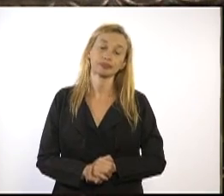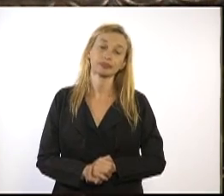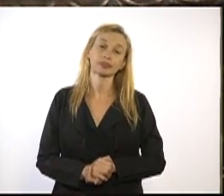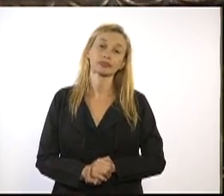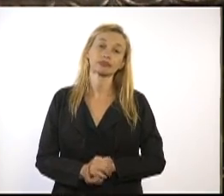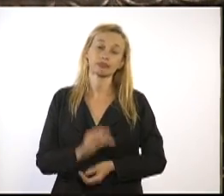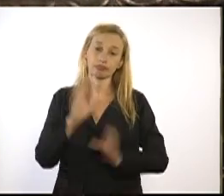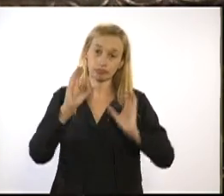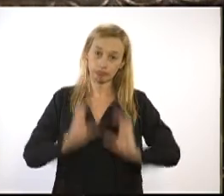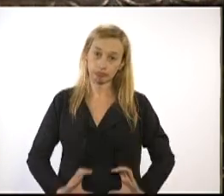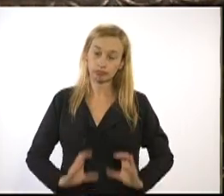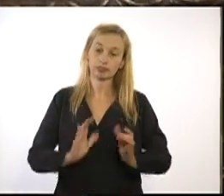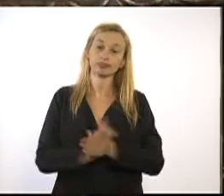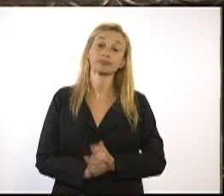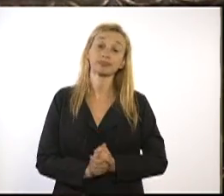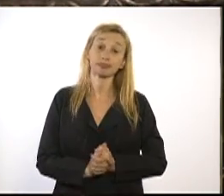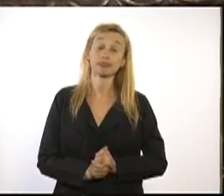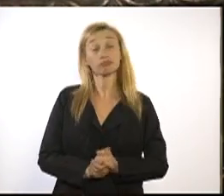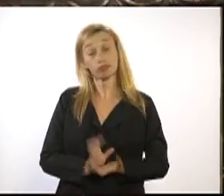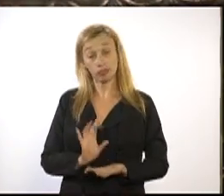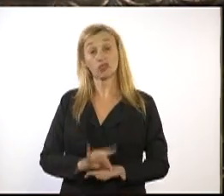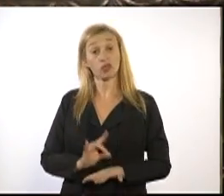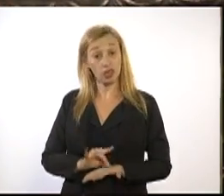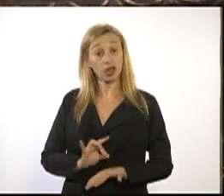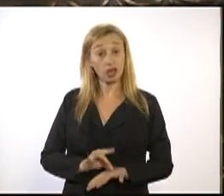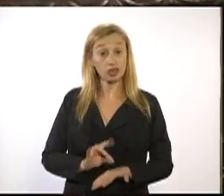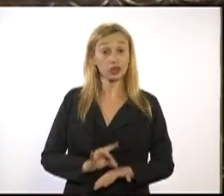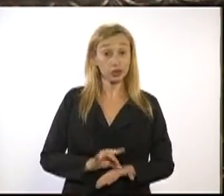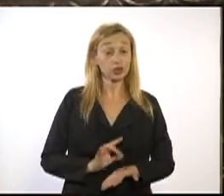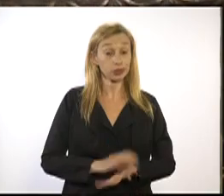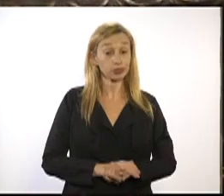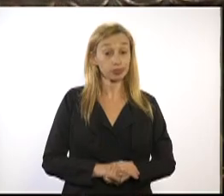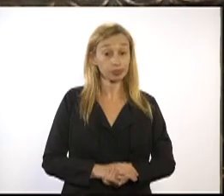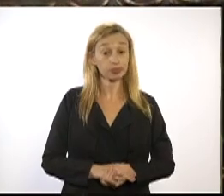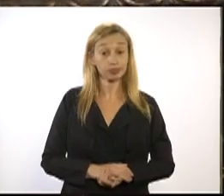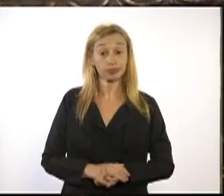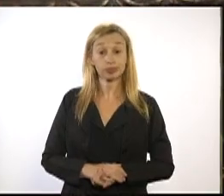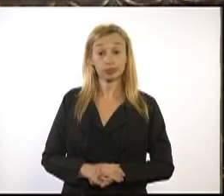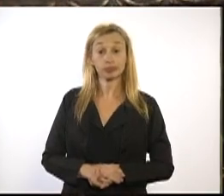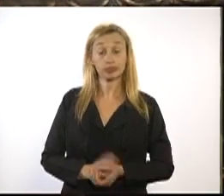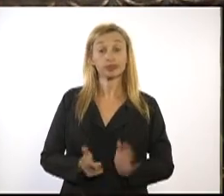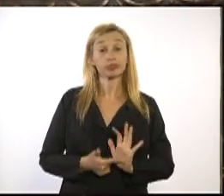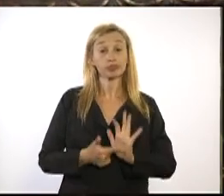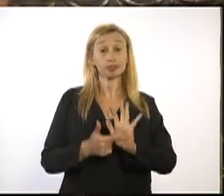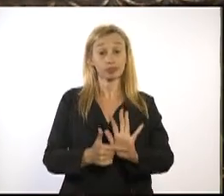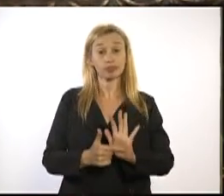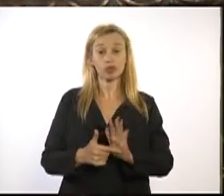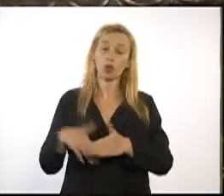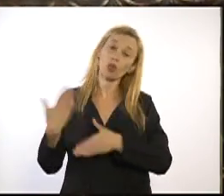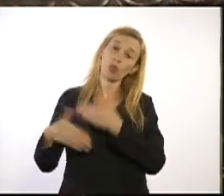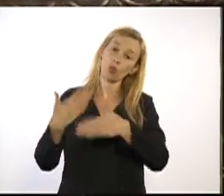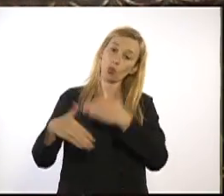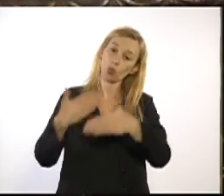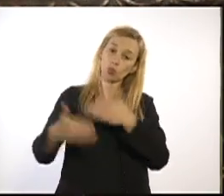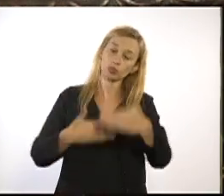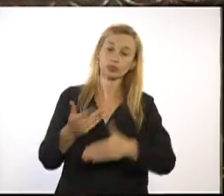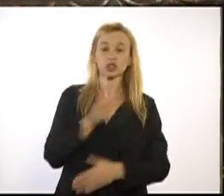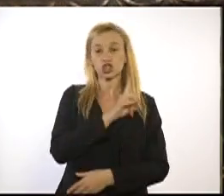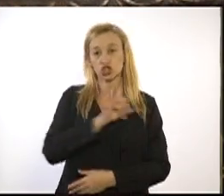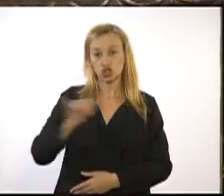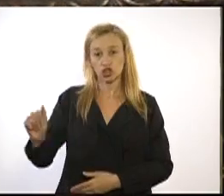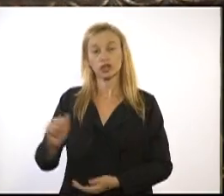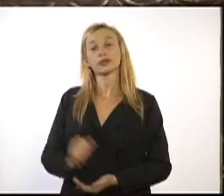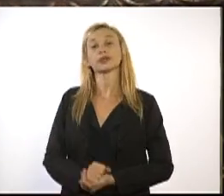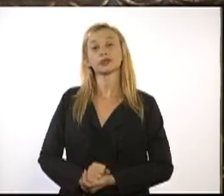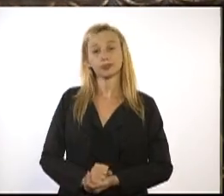cidadão. Essa é a verdade que me foi transmitida ao longo desses dias